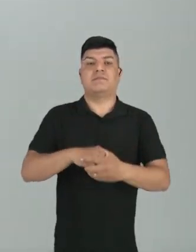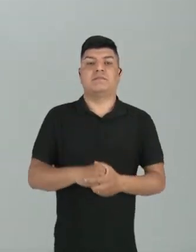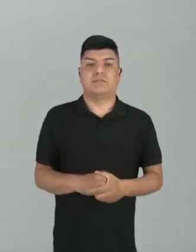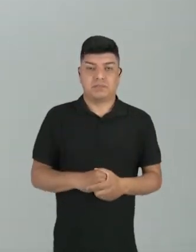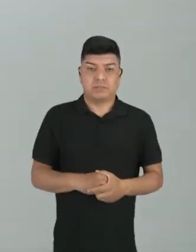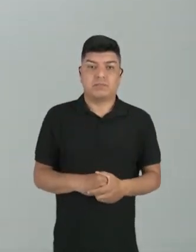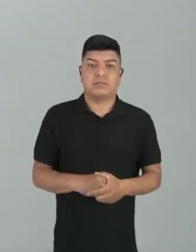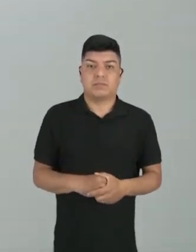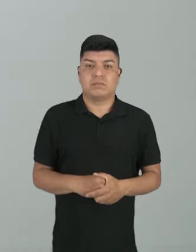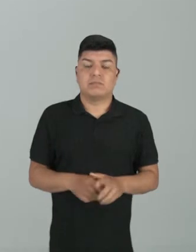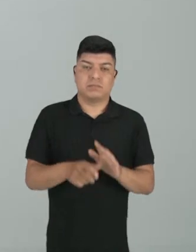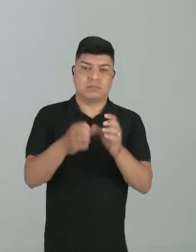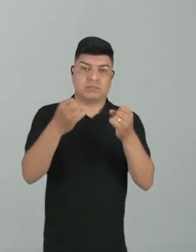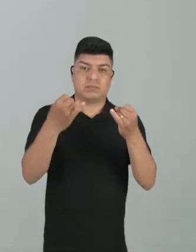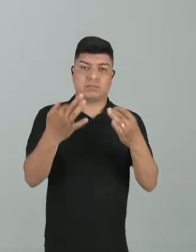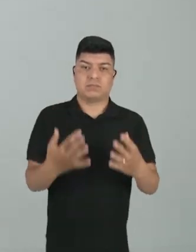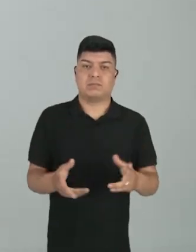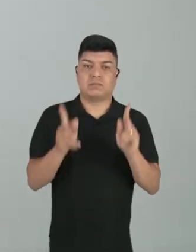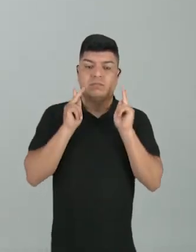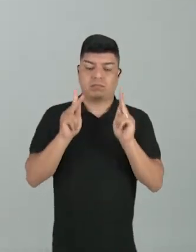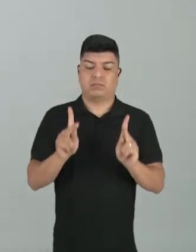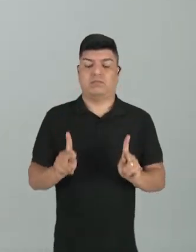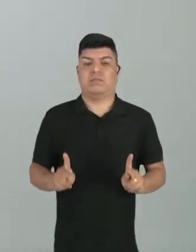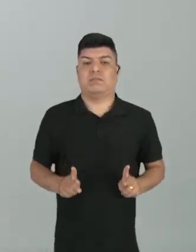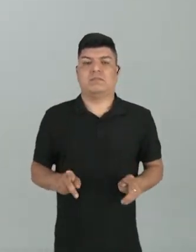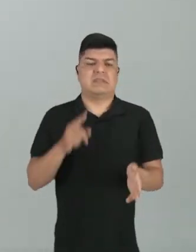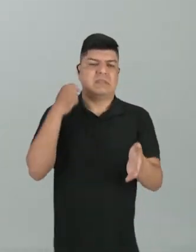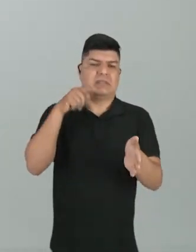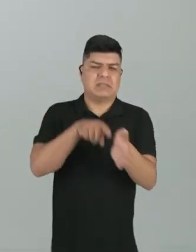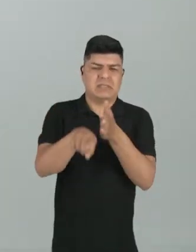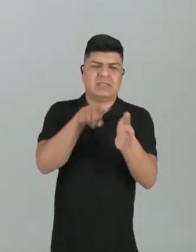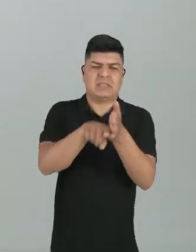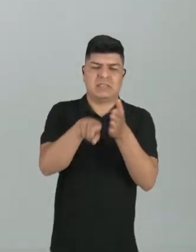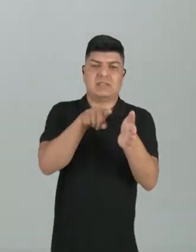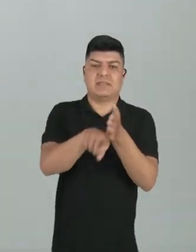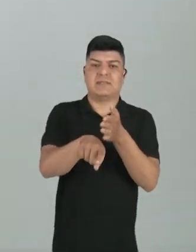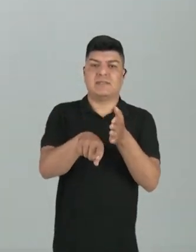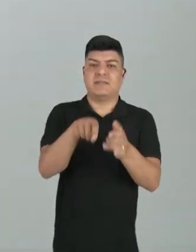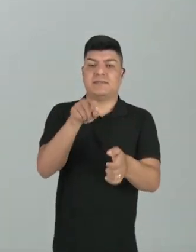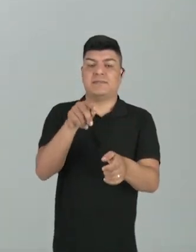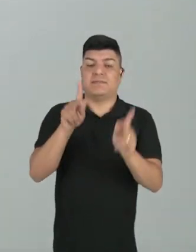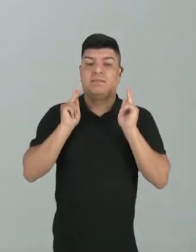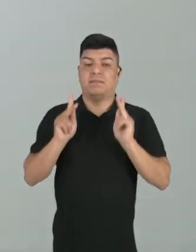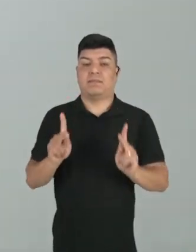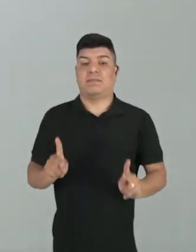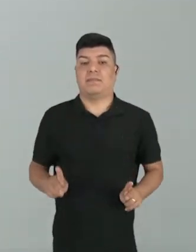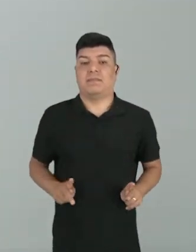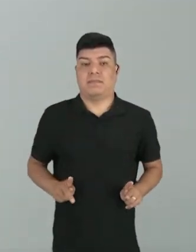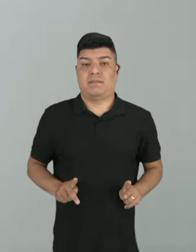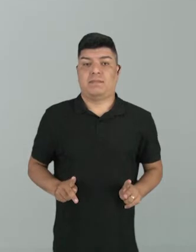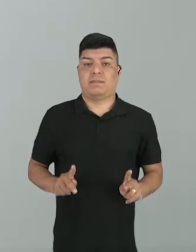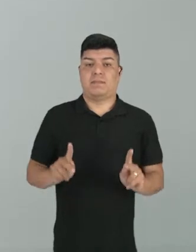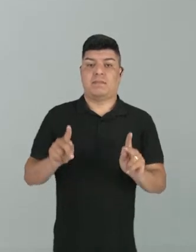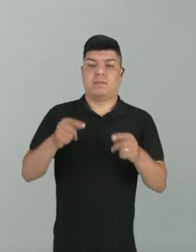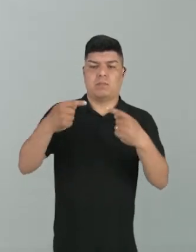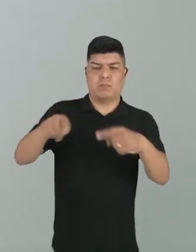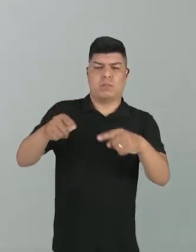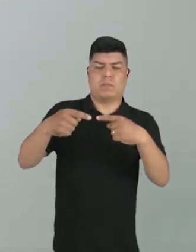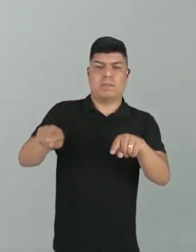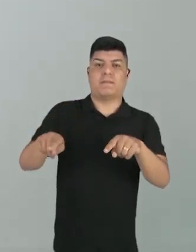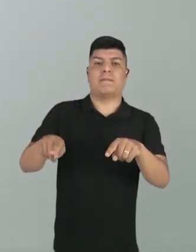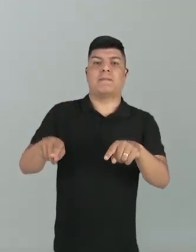Como eu disse agora há pouco, para uma postura mais questionadora, para uma postura mais combativa diante